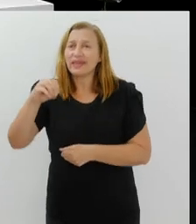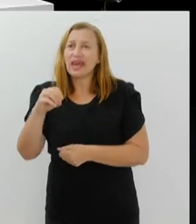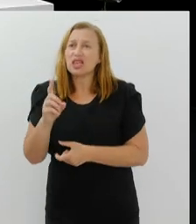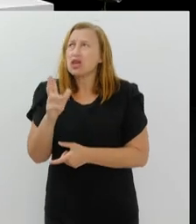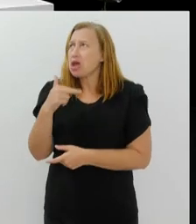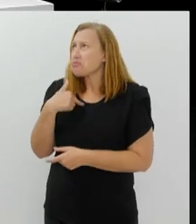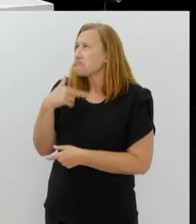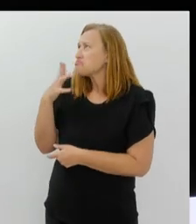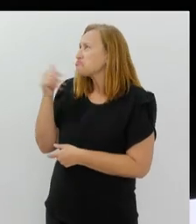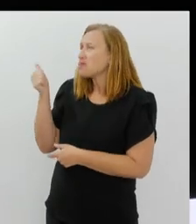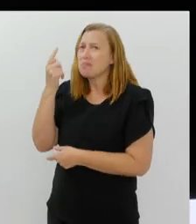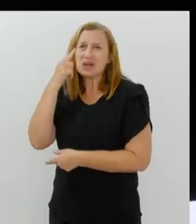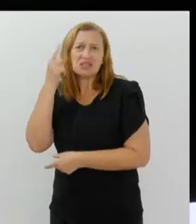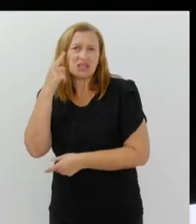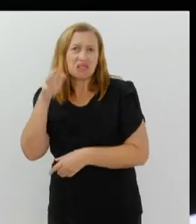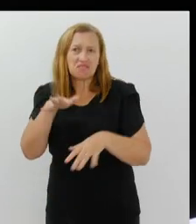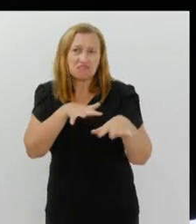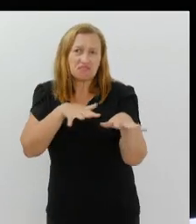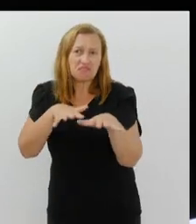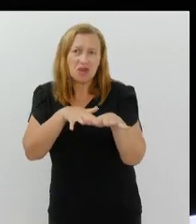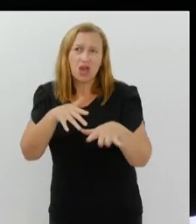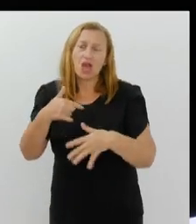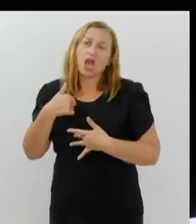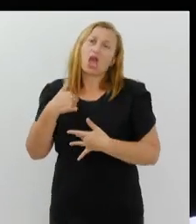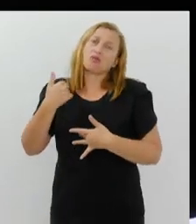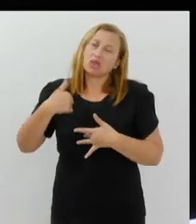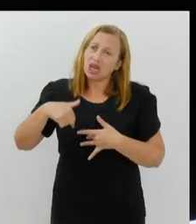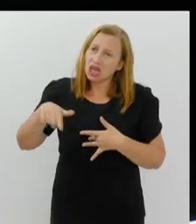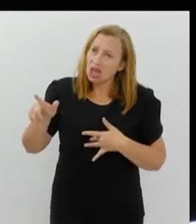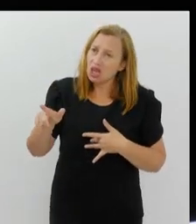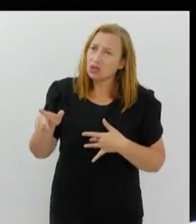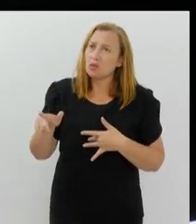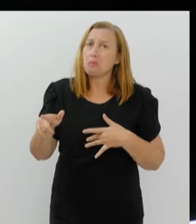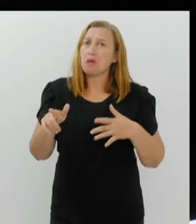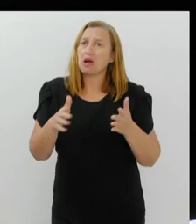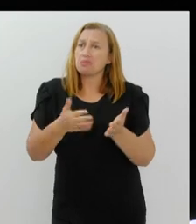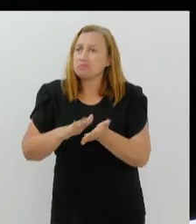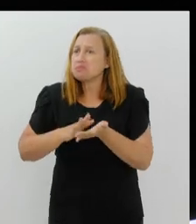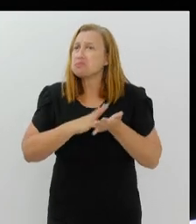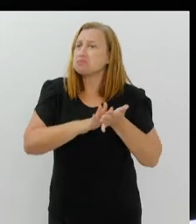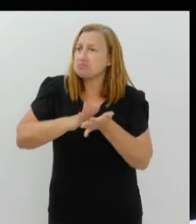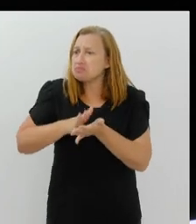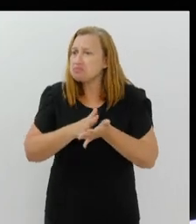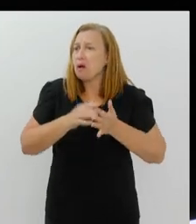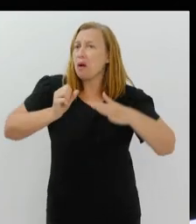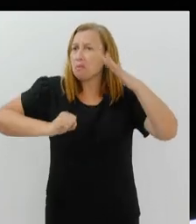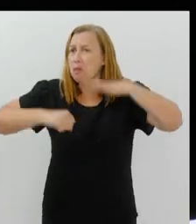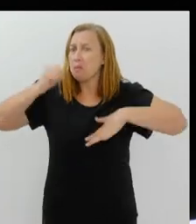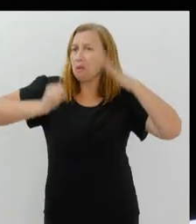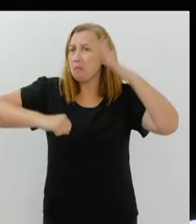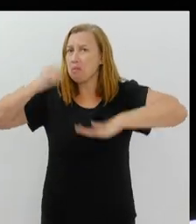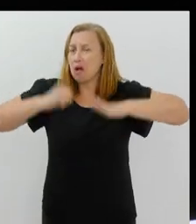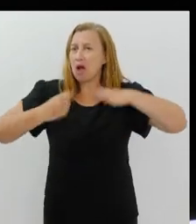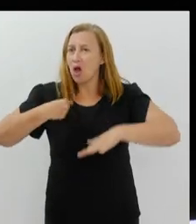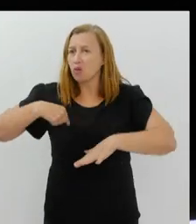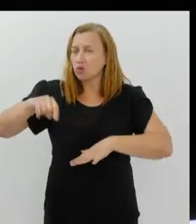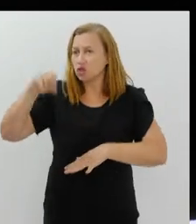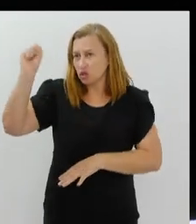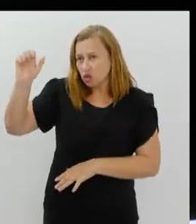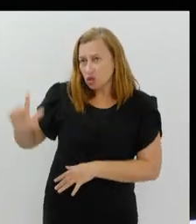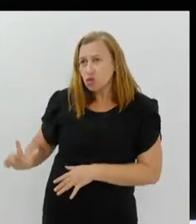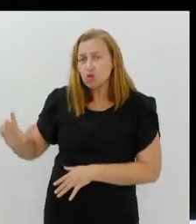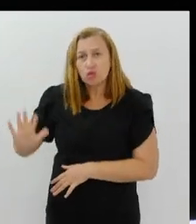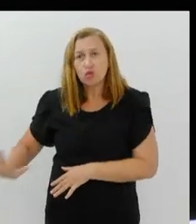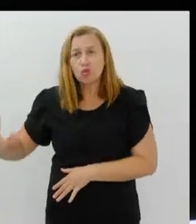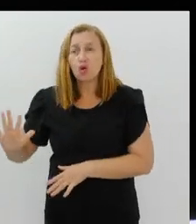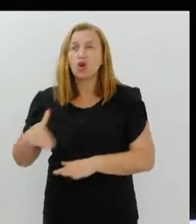Eu nunca tinha pensado em desfilar, apesar de já frequentar quadra, Salgueiro ali, porque eu sou da Zona Sul. E